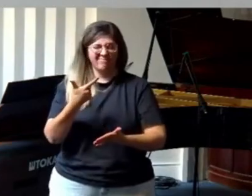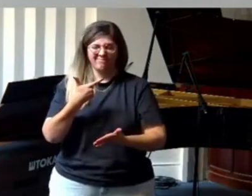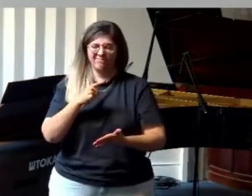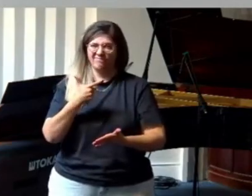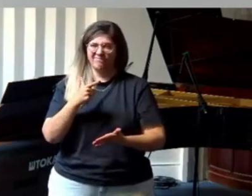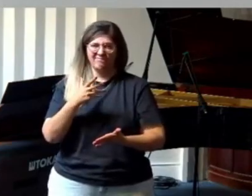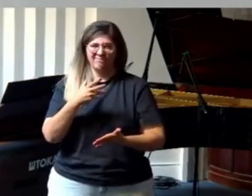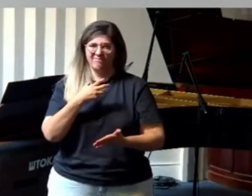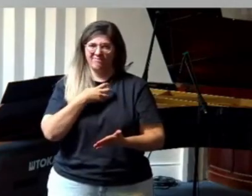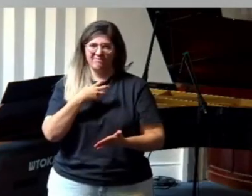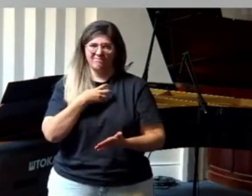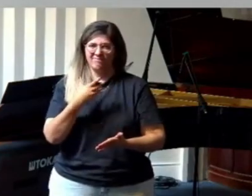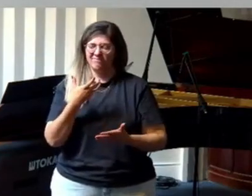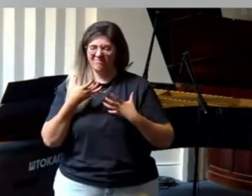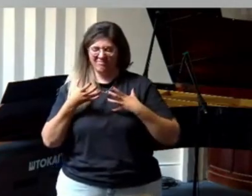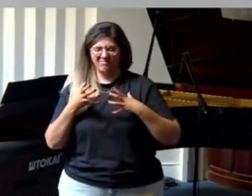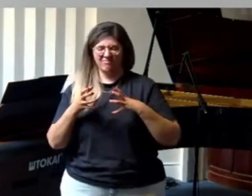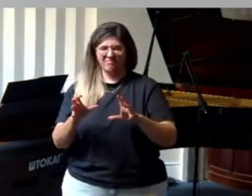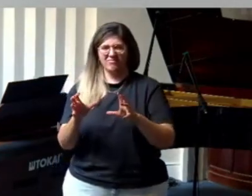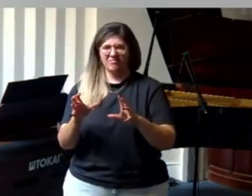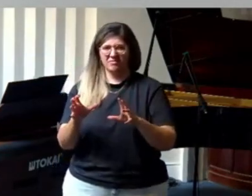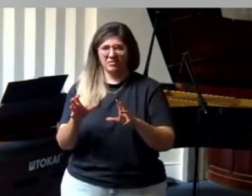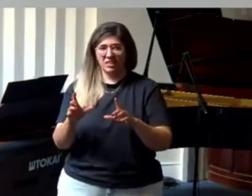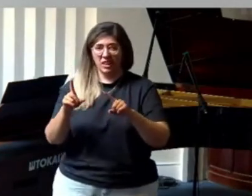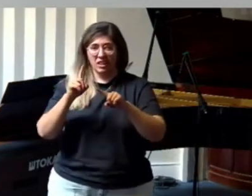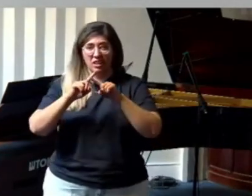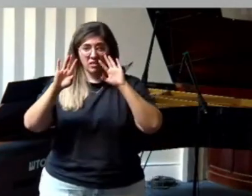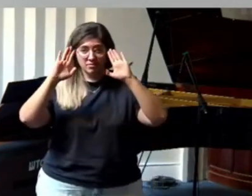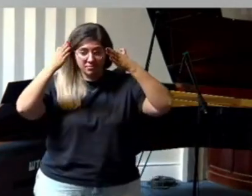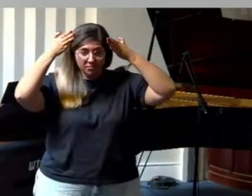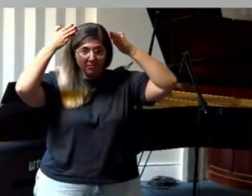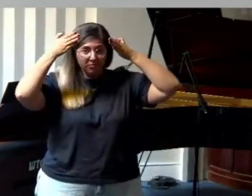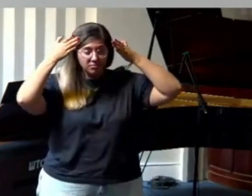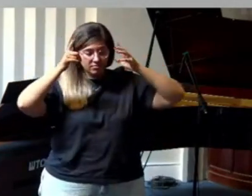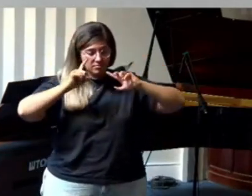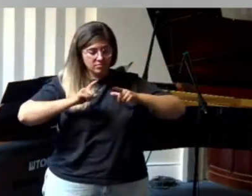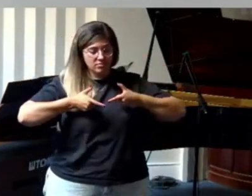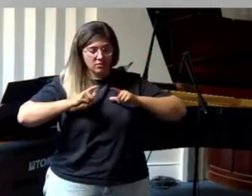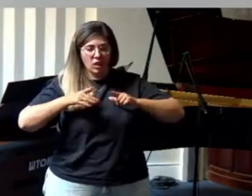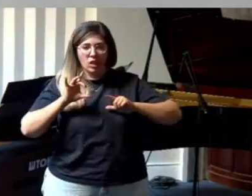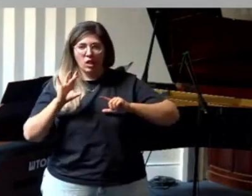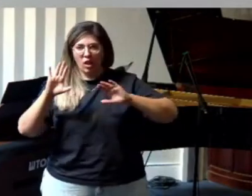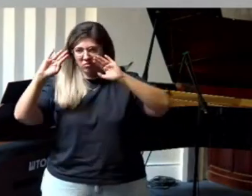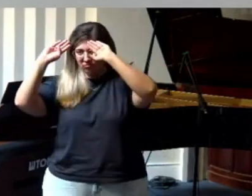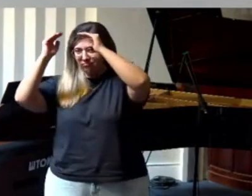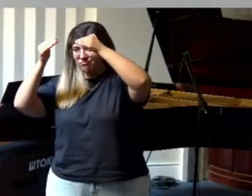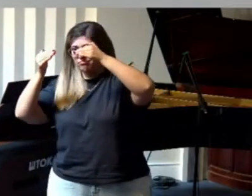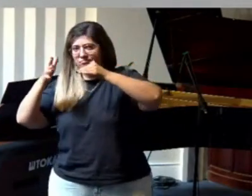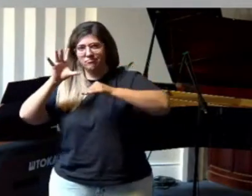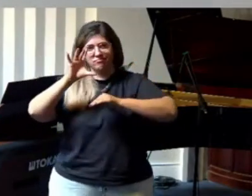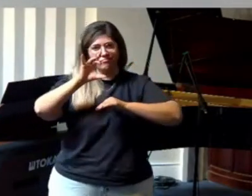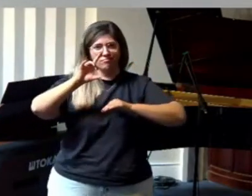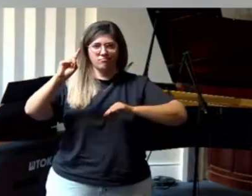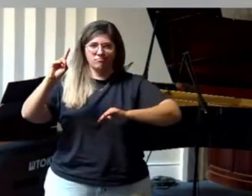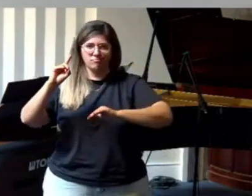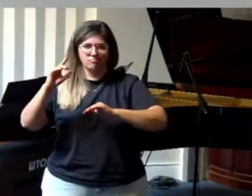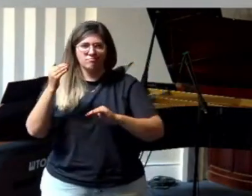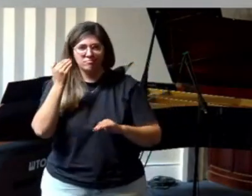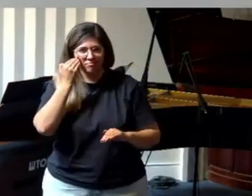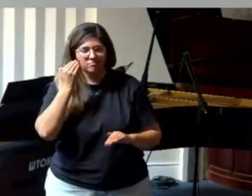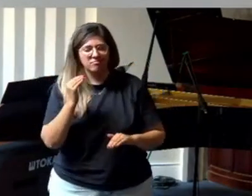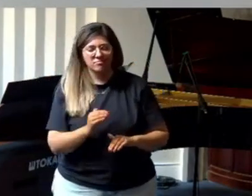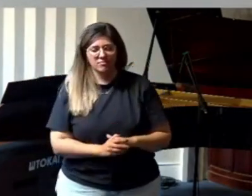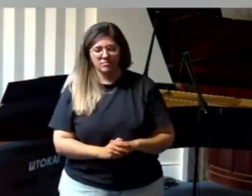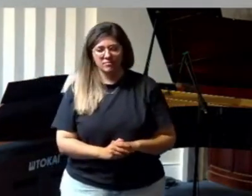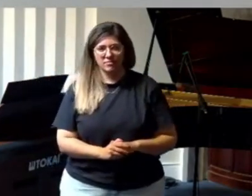Joiás se afastou de Deus, deu ouvido aos príncipes de Judá. Isso está lá em 2 de Crônicas 24:17 para frente.